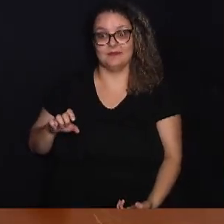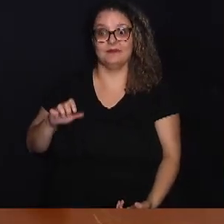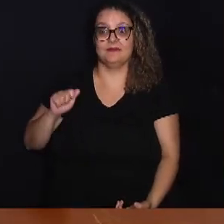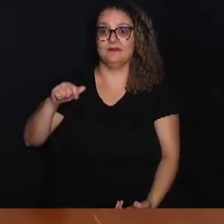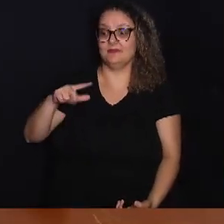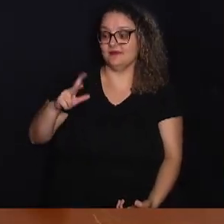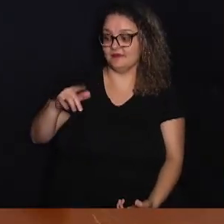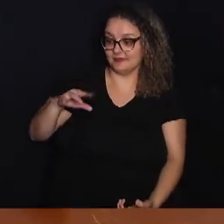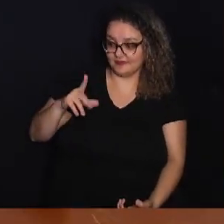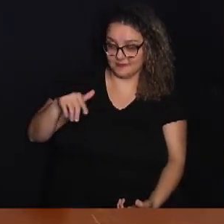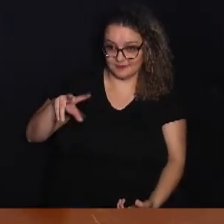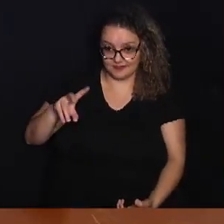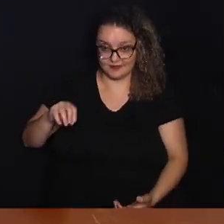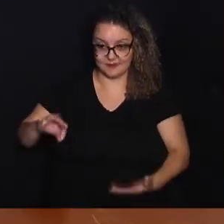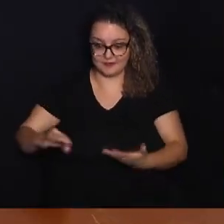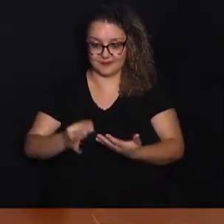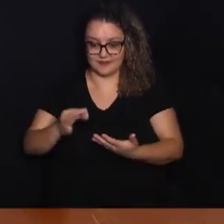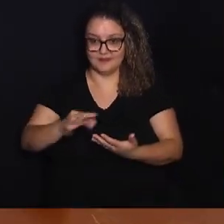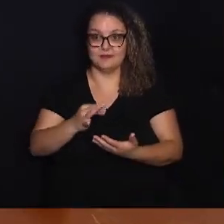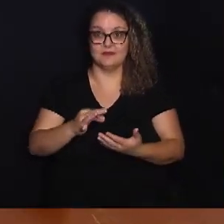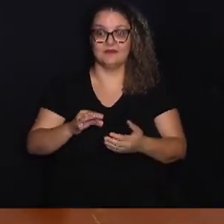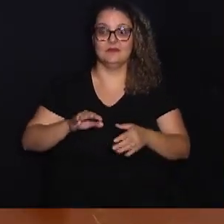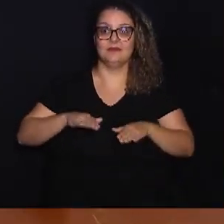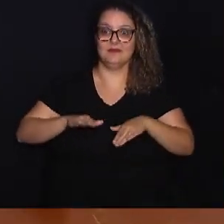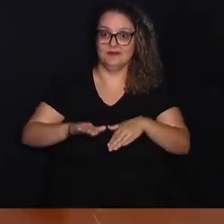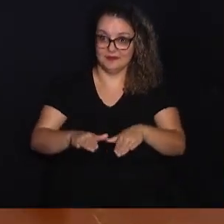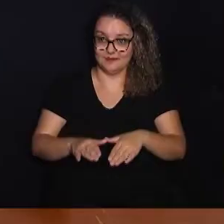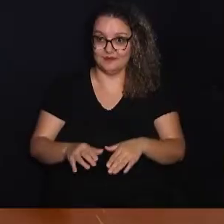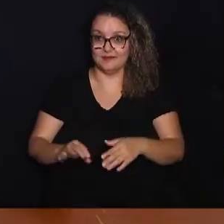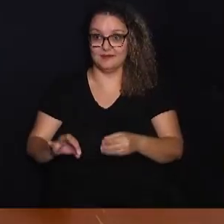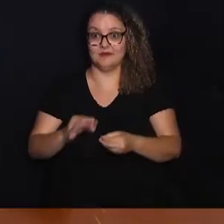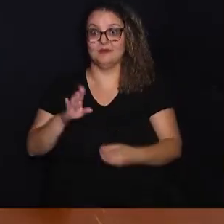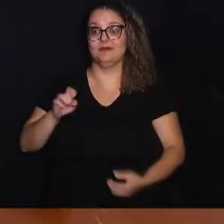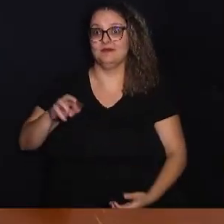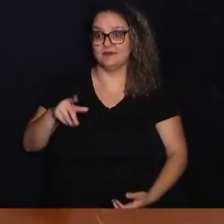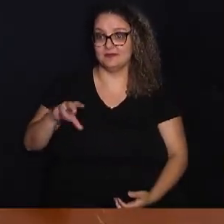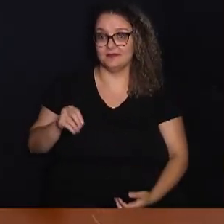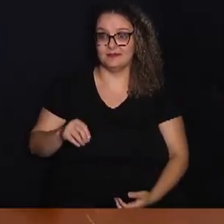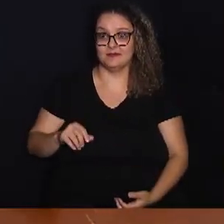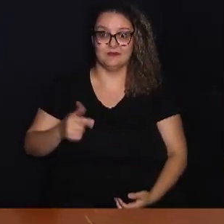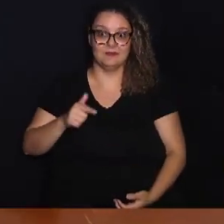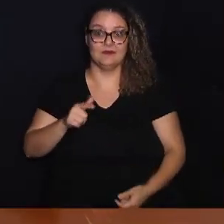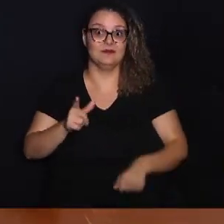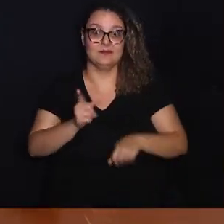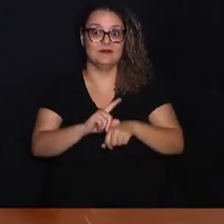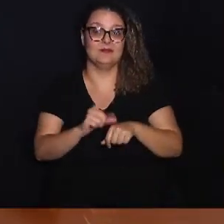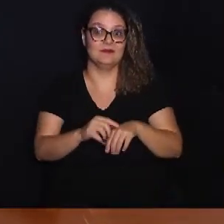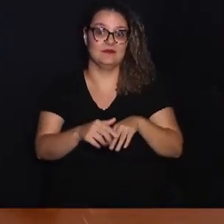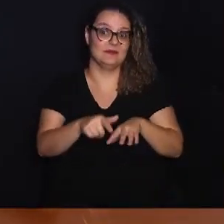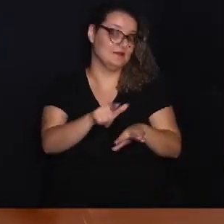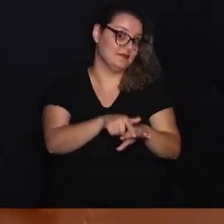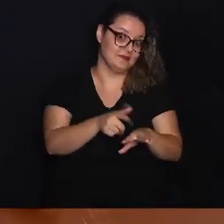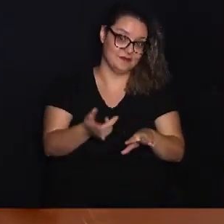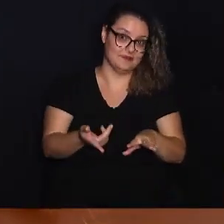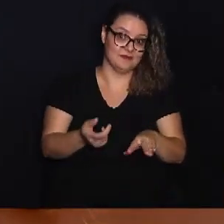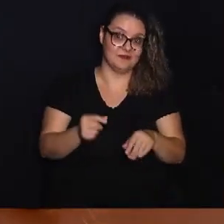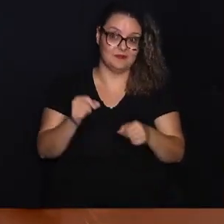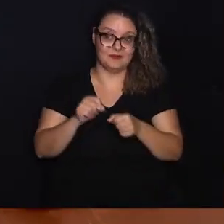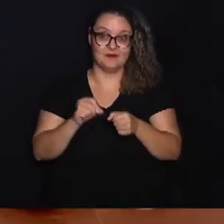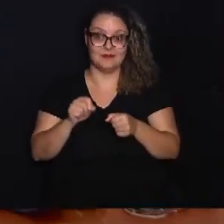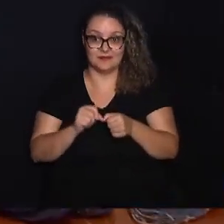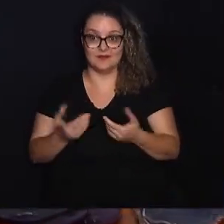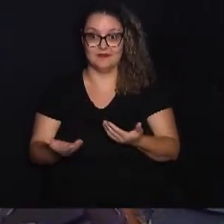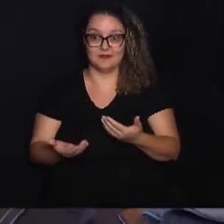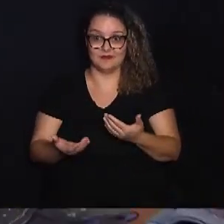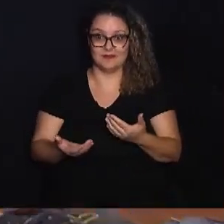alinhavam, costuram e bordam, né? Como antigamente a gente não tinha uma loja que tinha chinelo, né? Tinha-se as